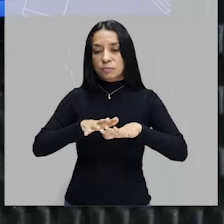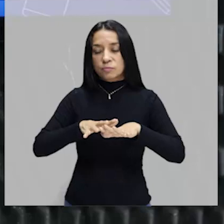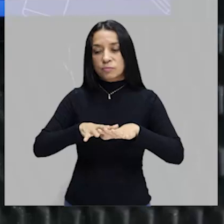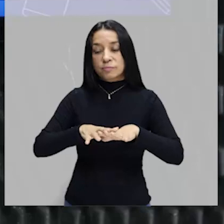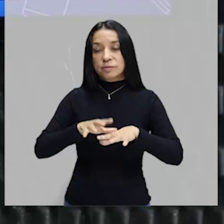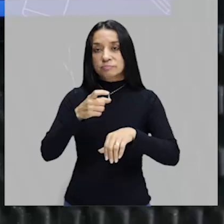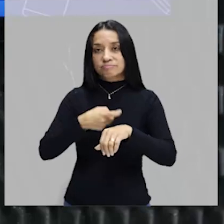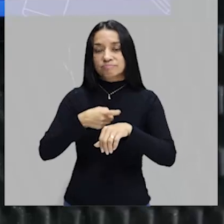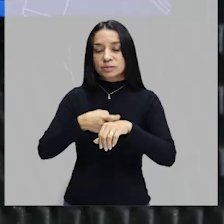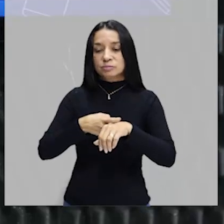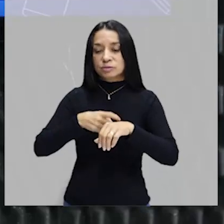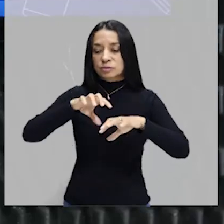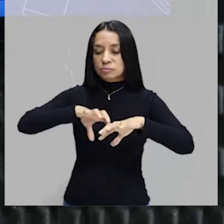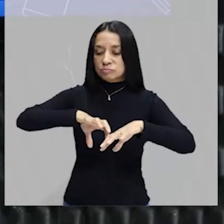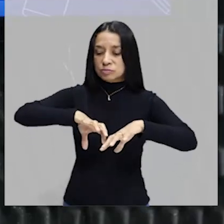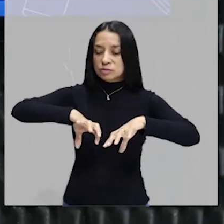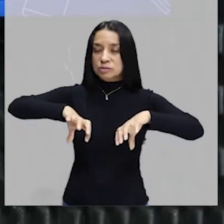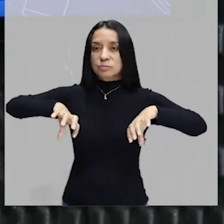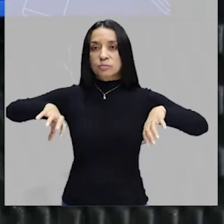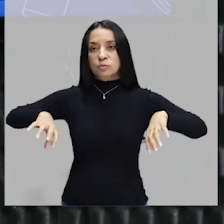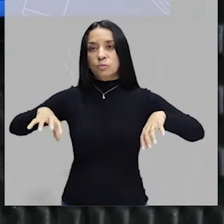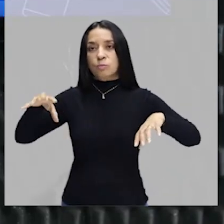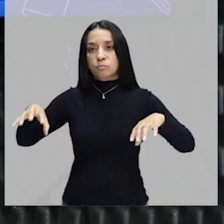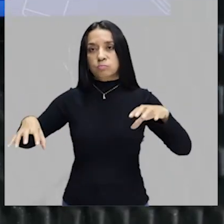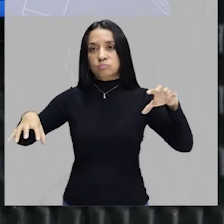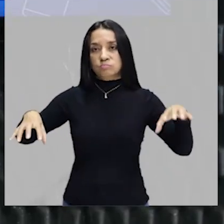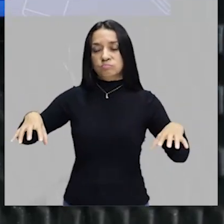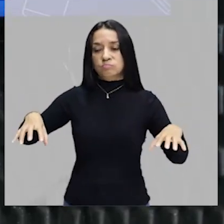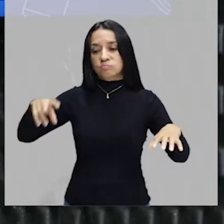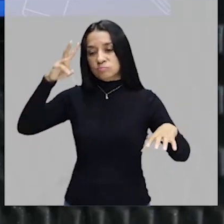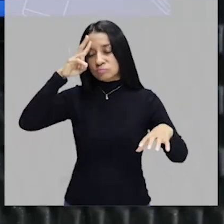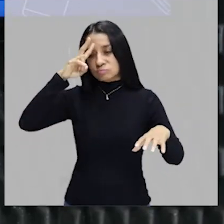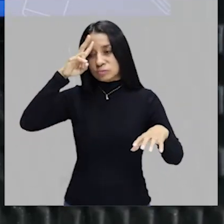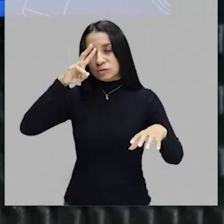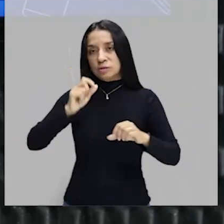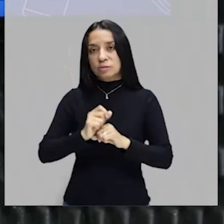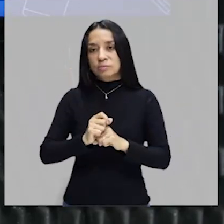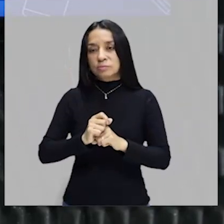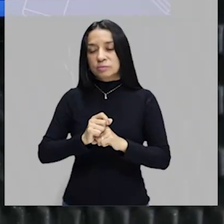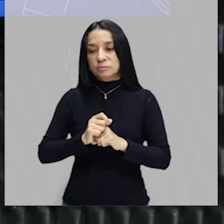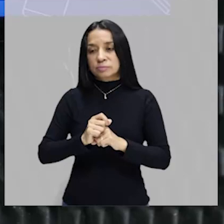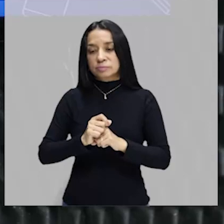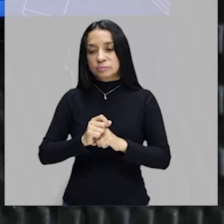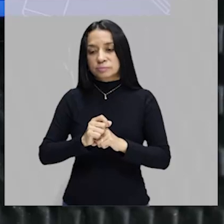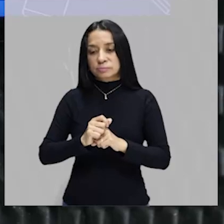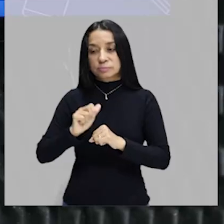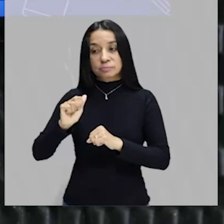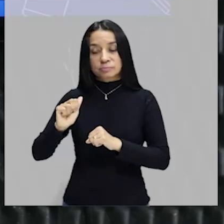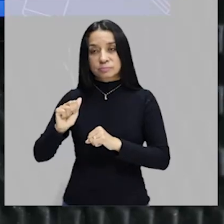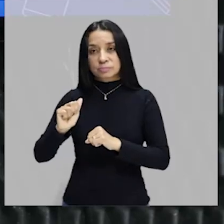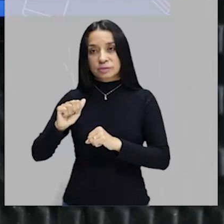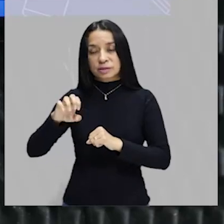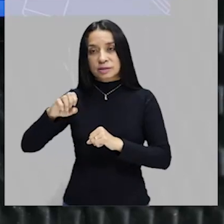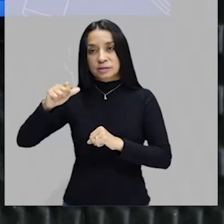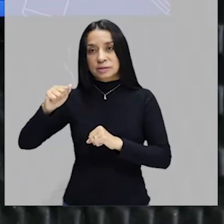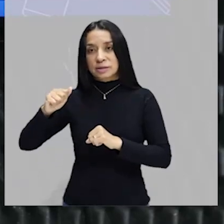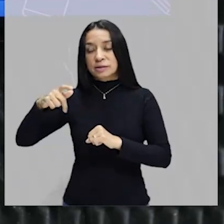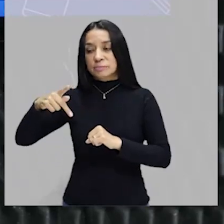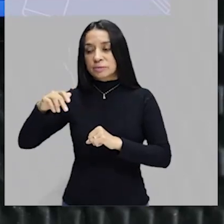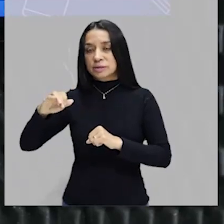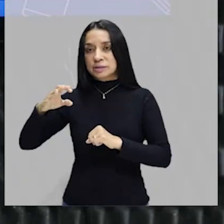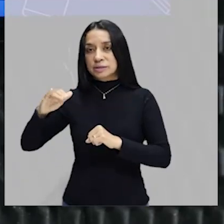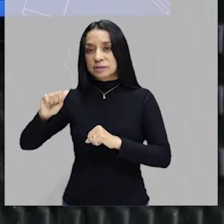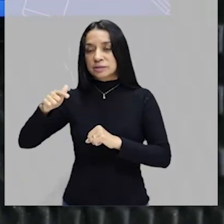placas tectônicas, separou esse grupo em dois grupos. Lembra da especiação, da aula de especiação, que dizia